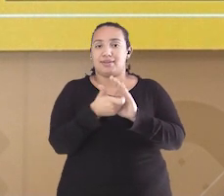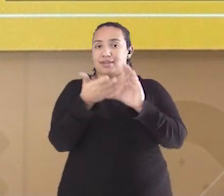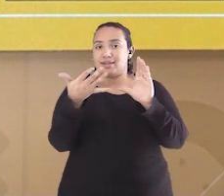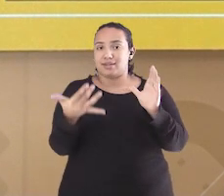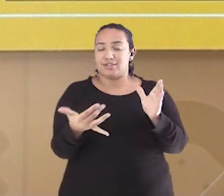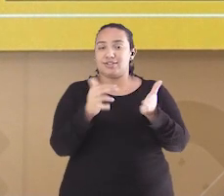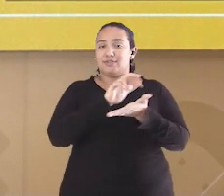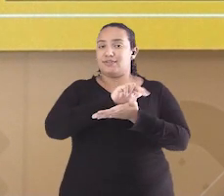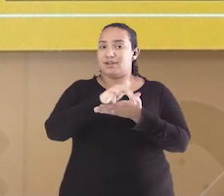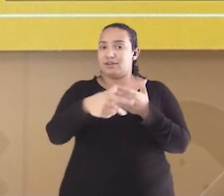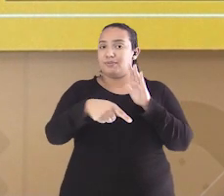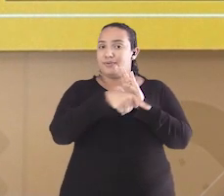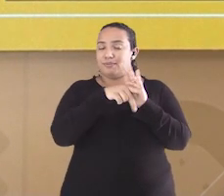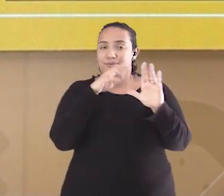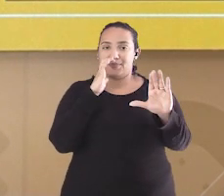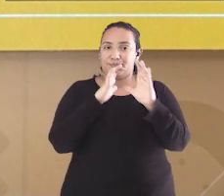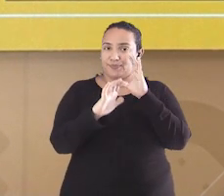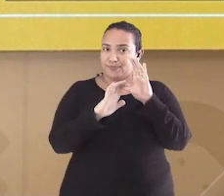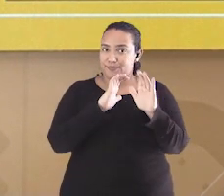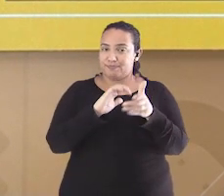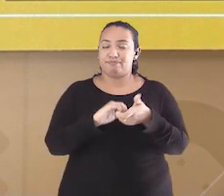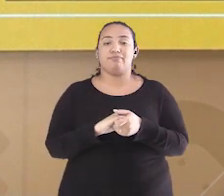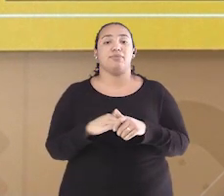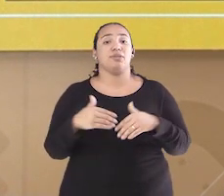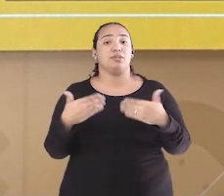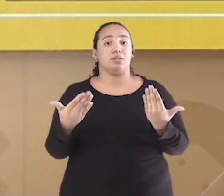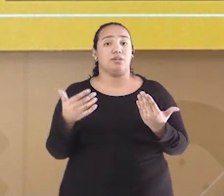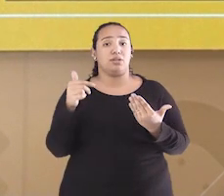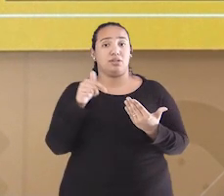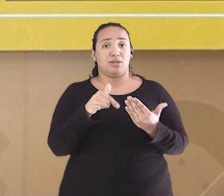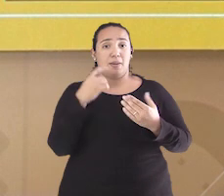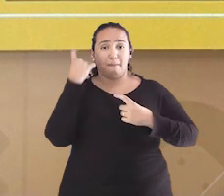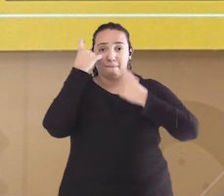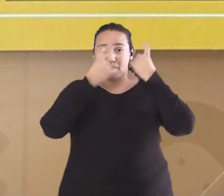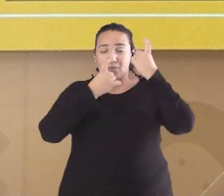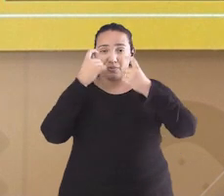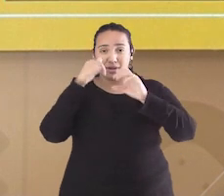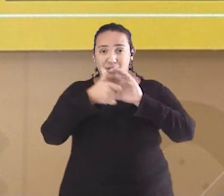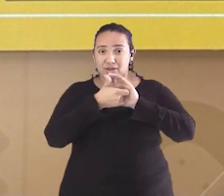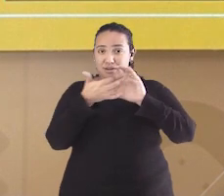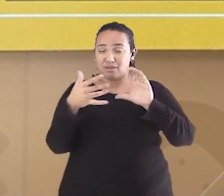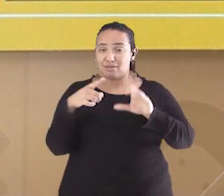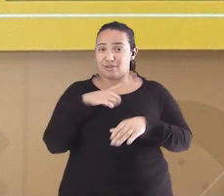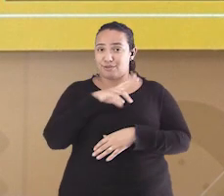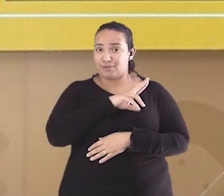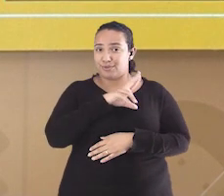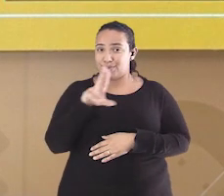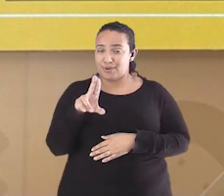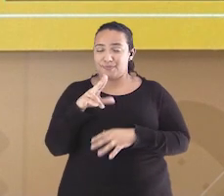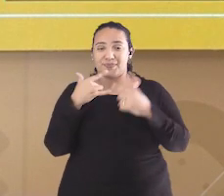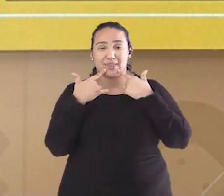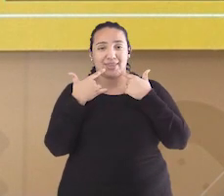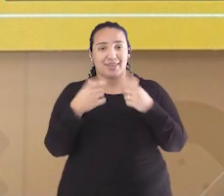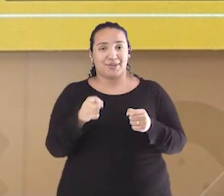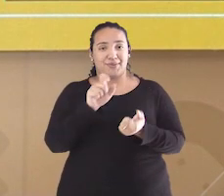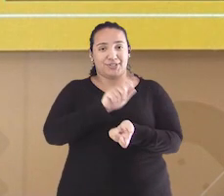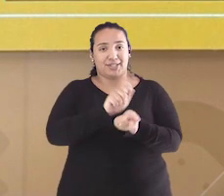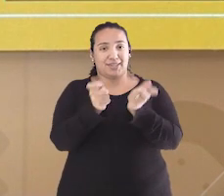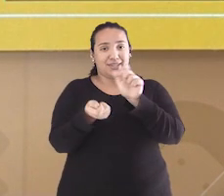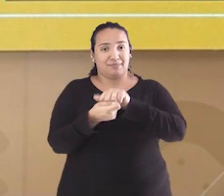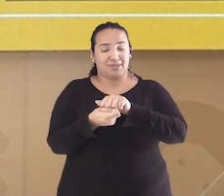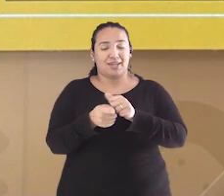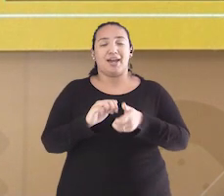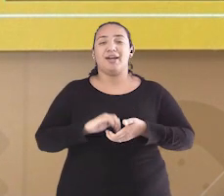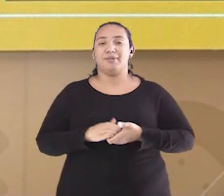aspectos da comunicação. Essa preocupação em torno desses aspectos tem um nome. Se chama adequação